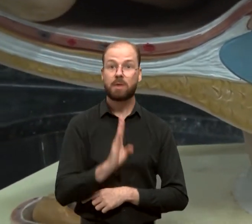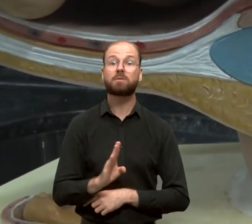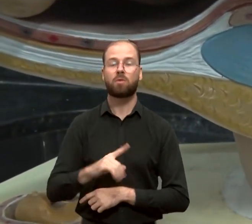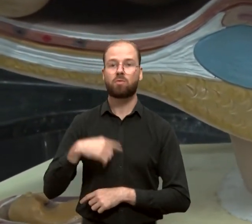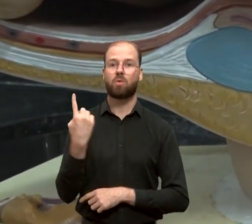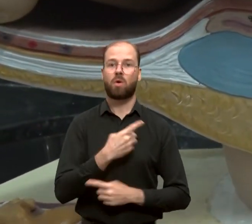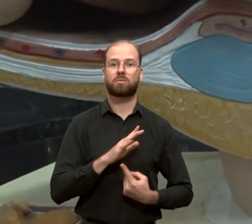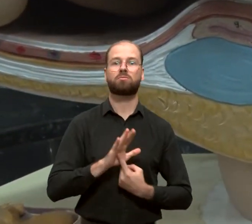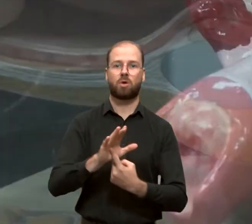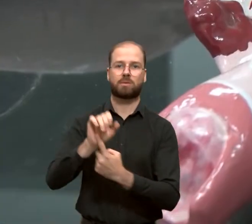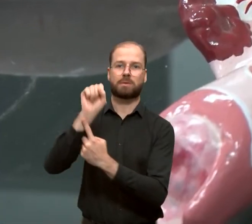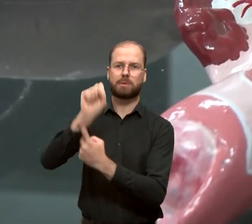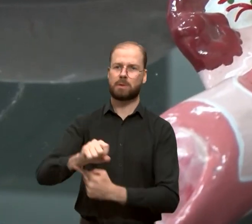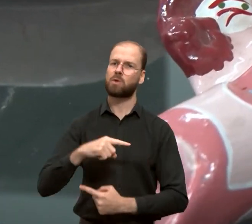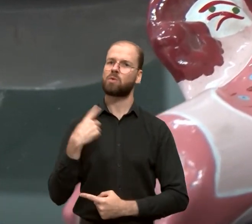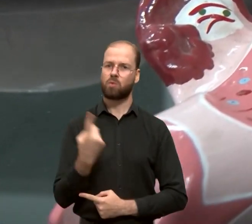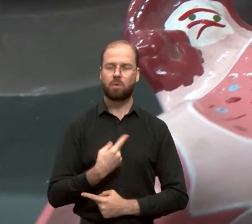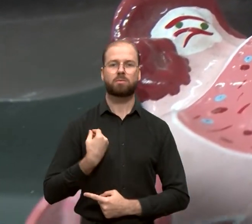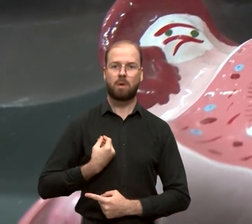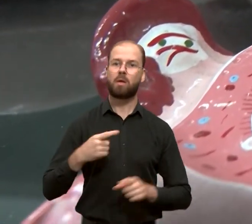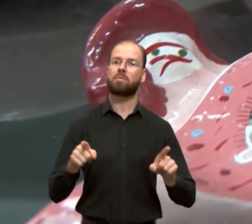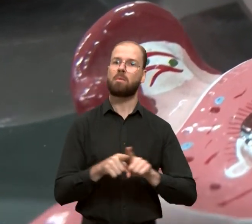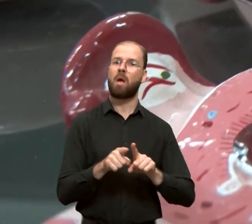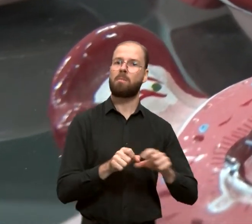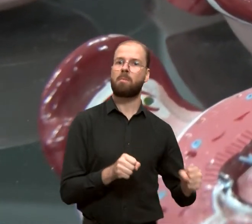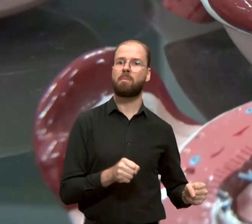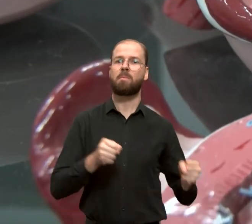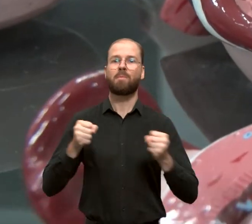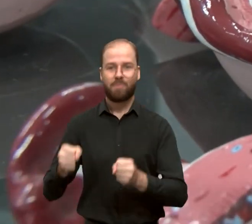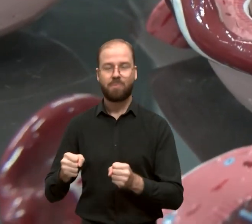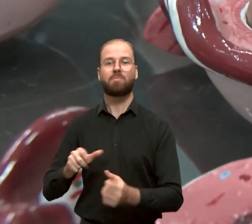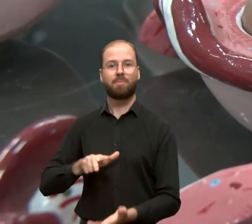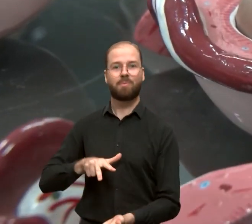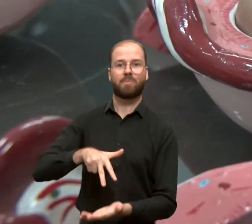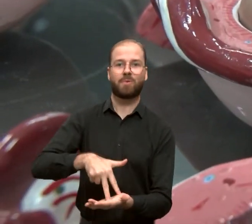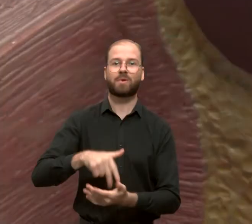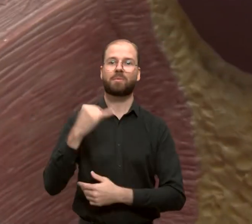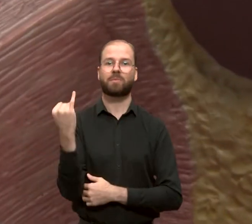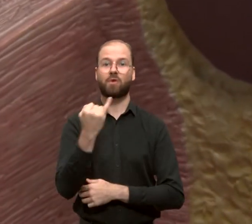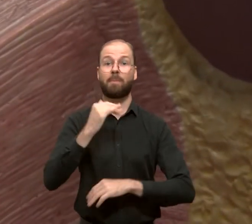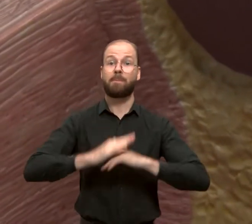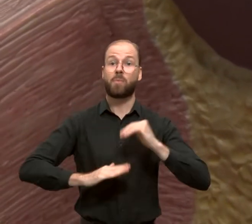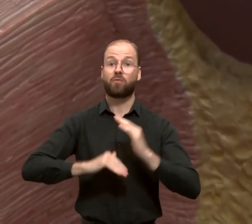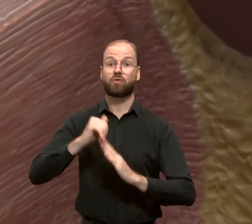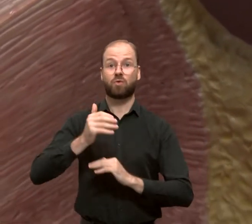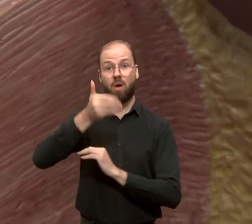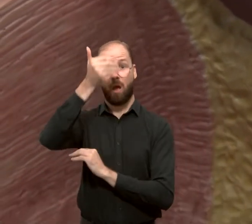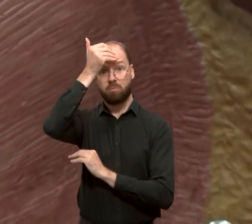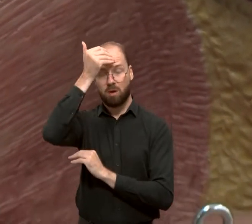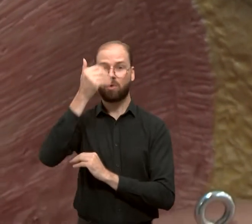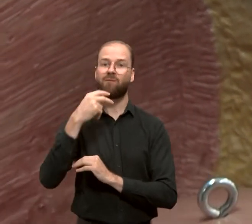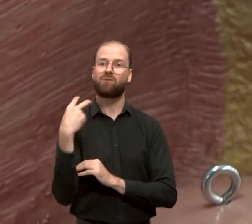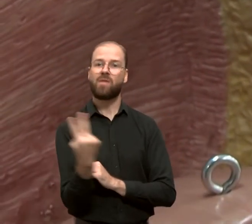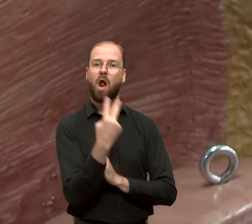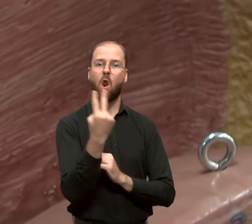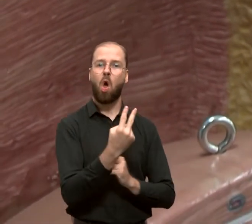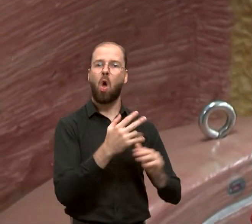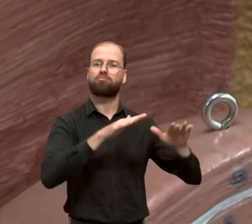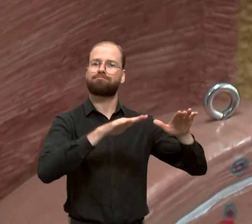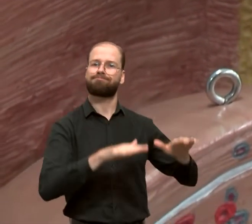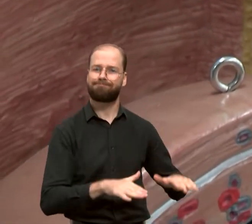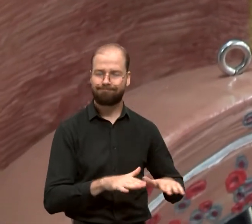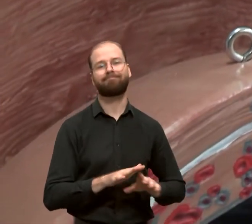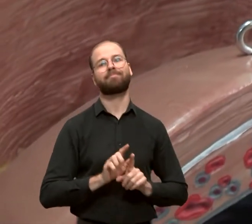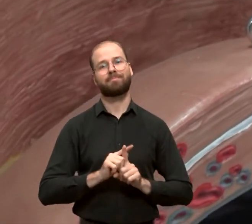nesse espaço. Também traz um empoderamento, né, para a nossa profissão, para a enfermagem, que hoje é tão desvalorizada, né? Mostrando que sim, a gente é capaz também de